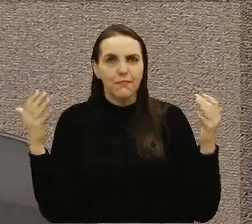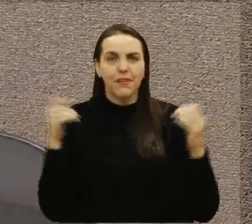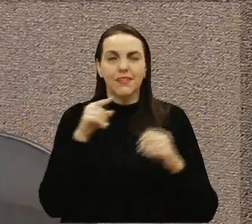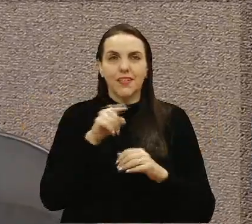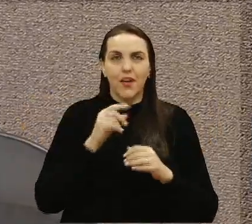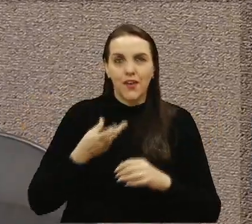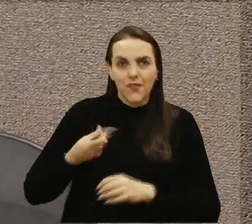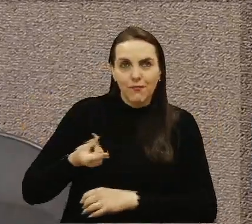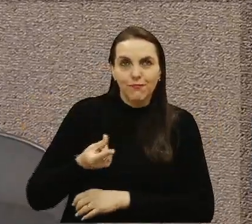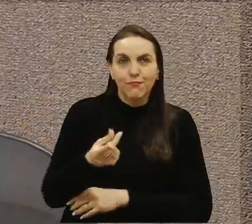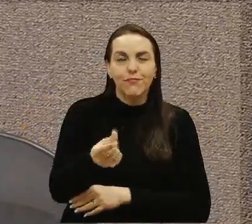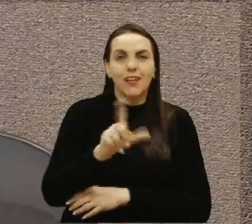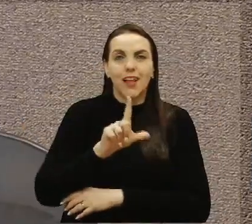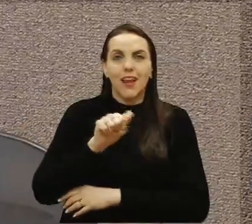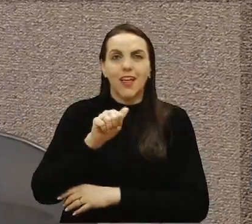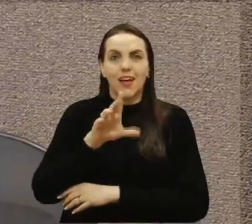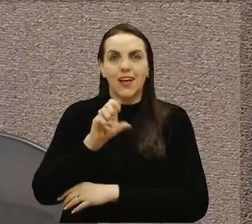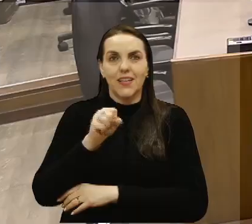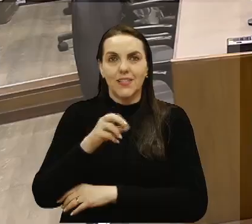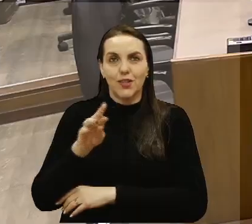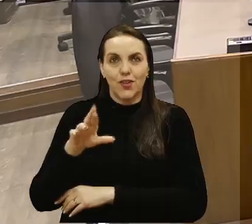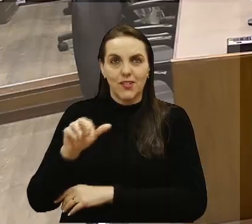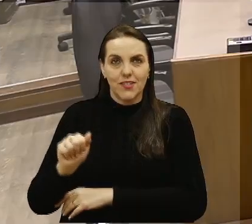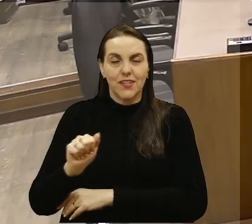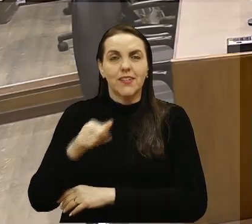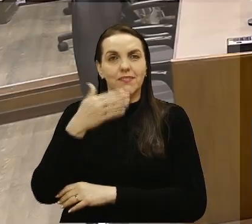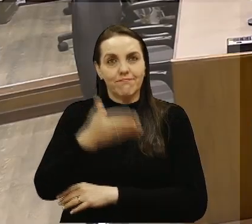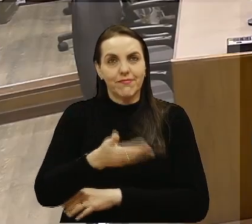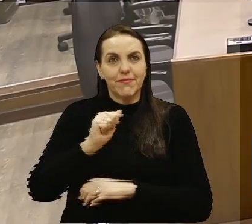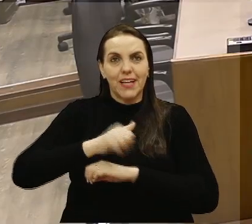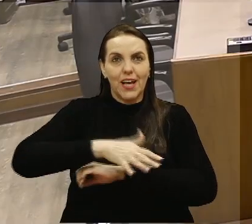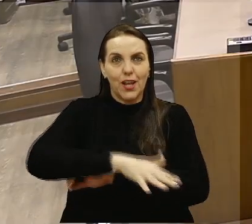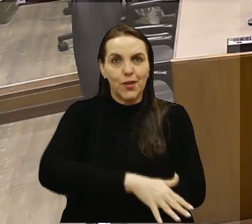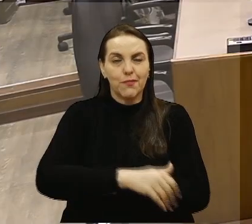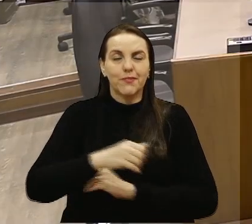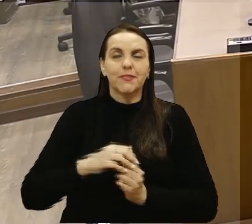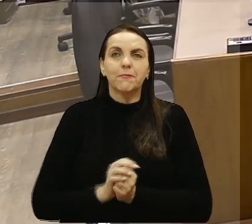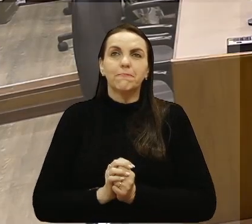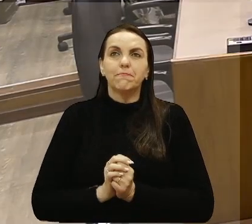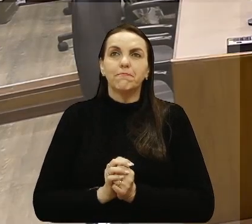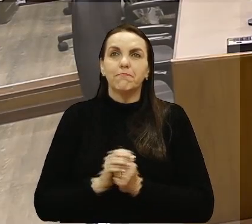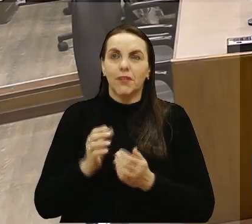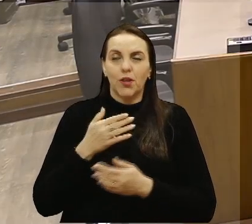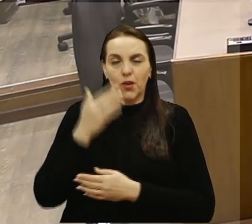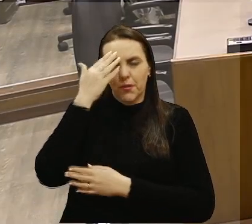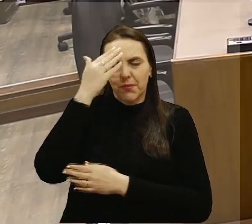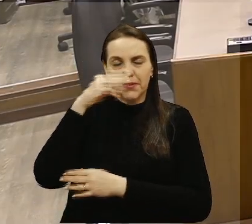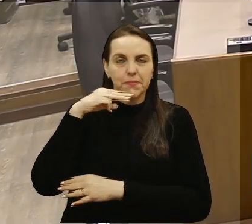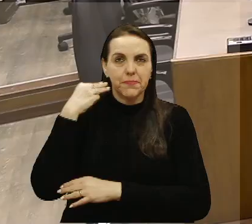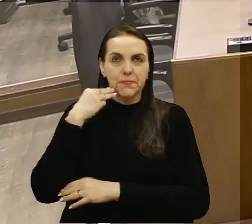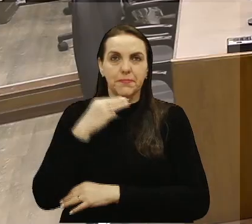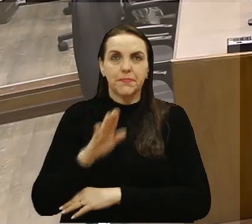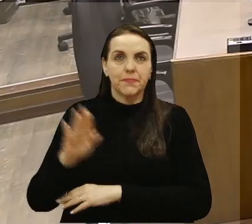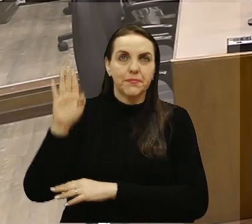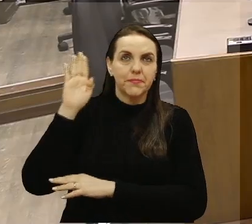essa agroindústria familiar de Galópolis. Obrigado, vereadora Marisol Santos. Com a palavra, vereador Caleb Garbim.